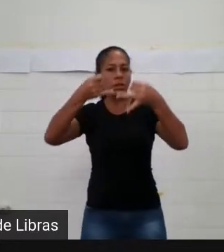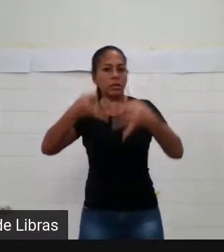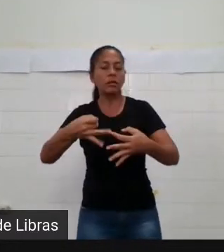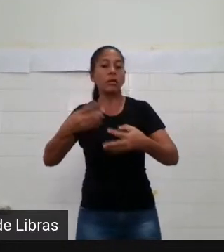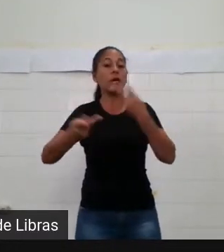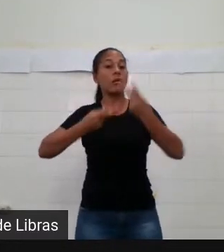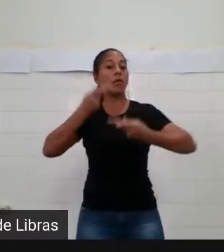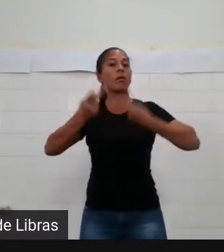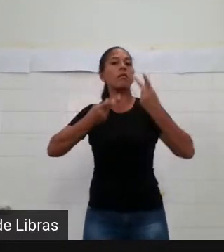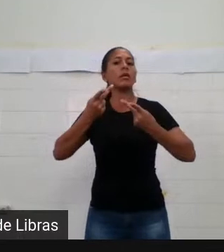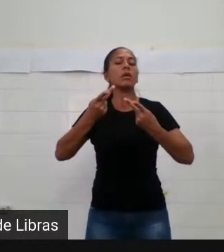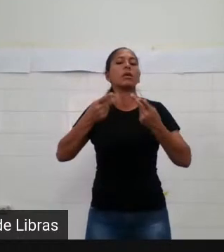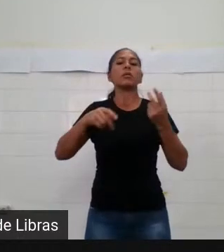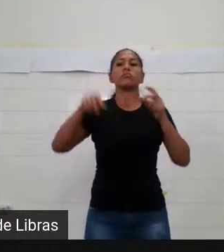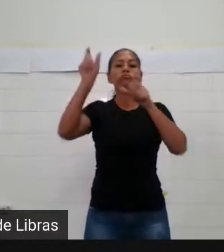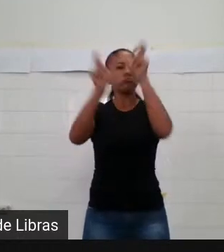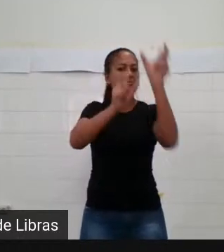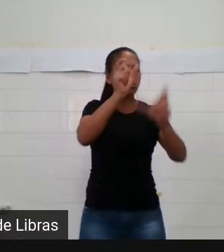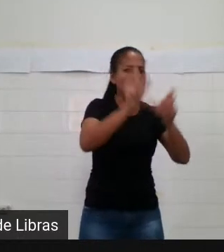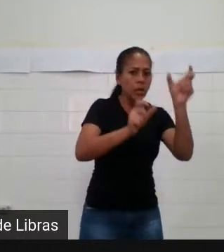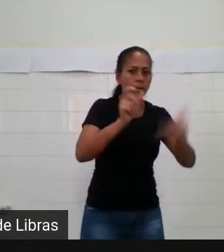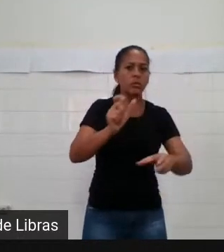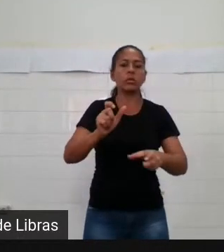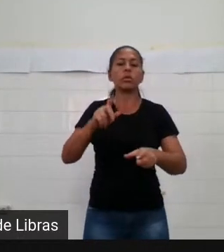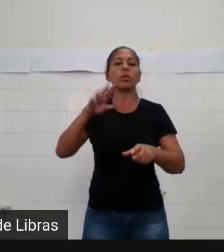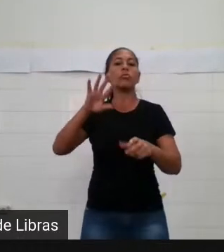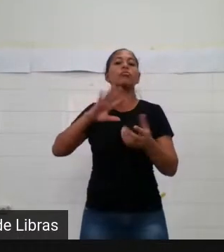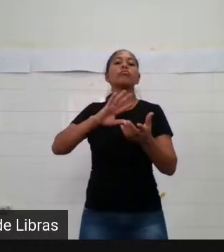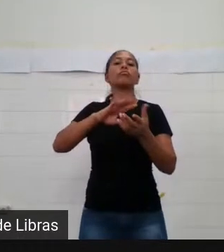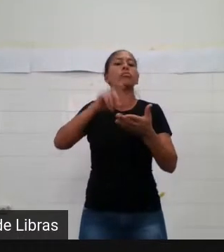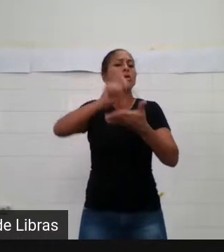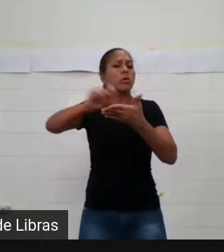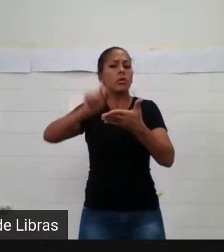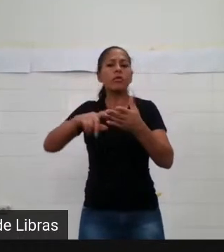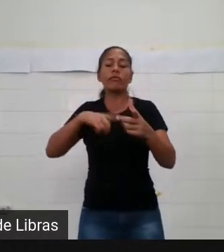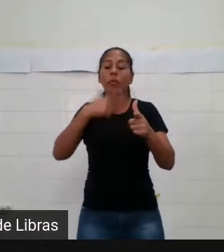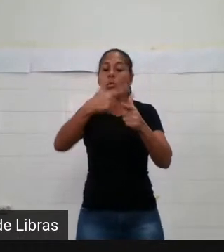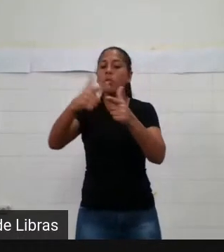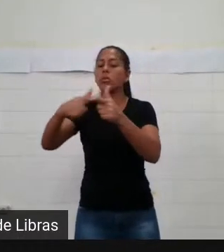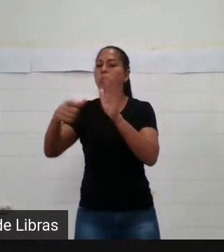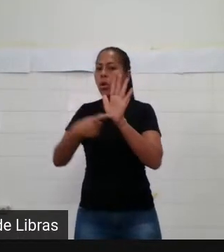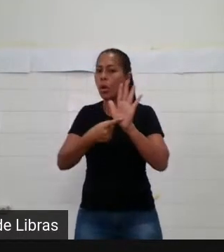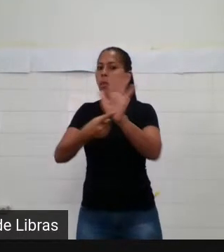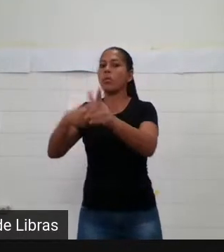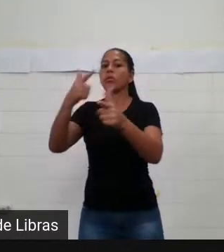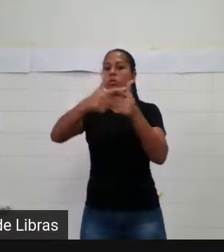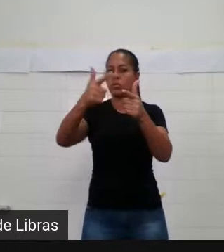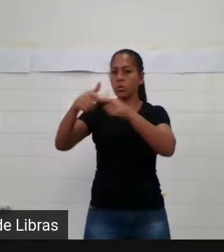que vão problematizar o racismo, que vão problematizar a identidade negra, que vão problematizar